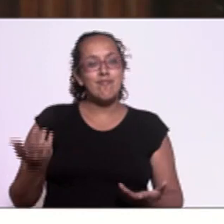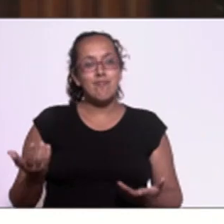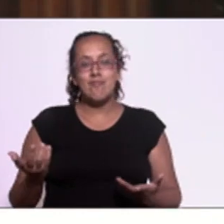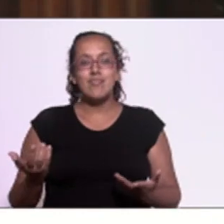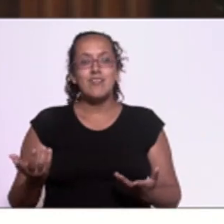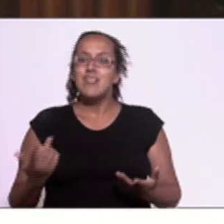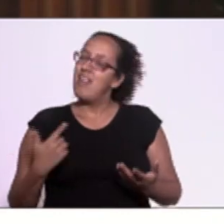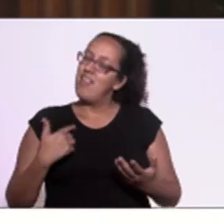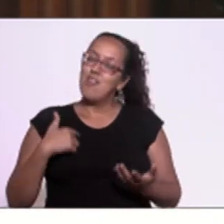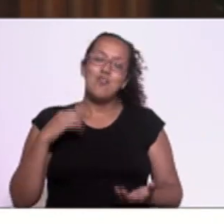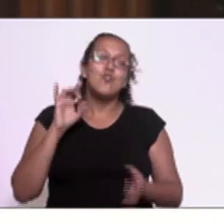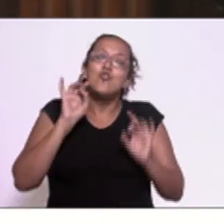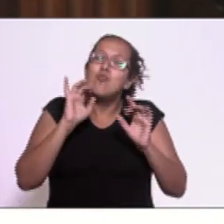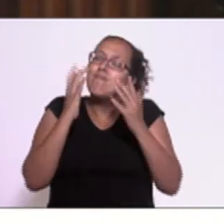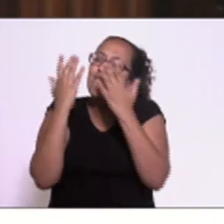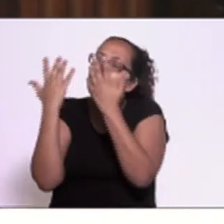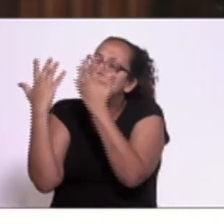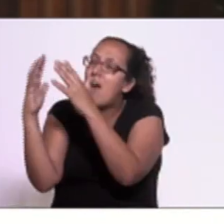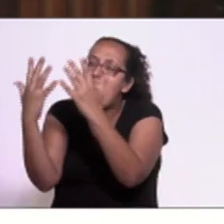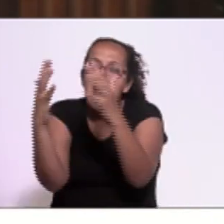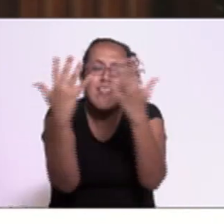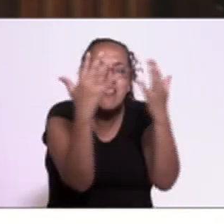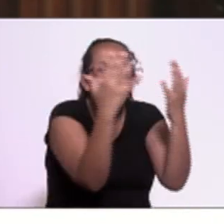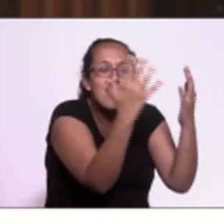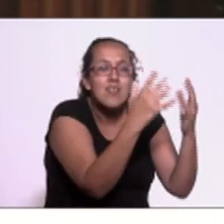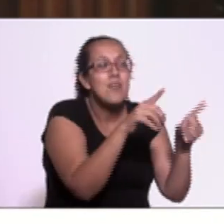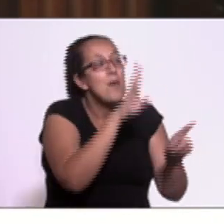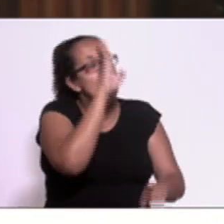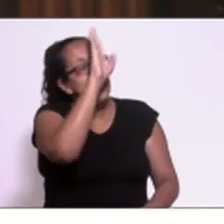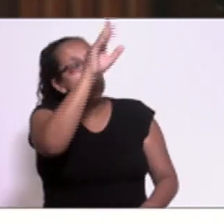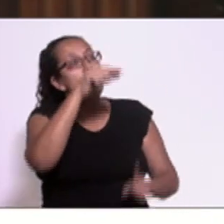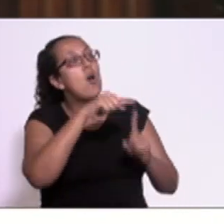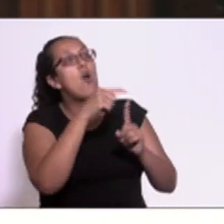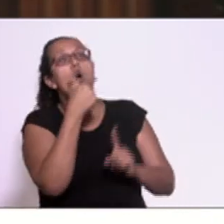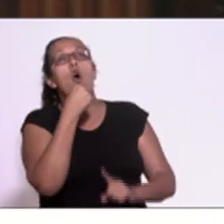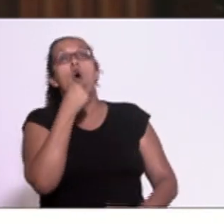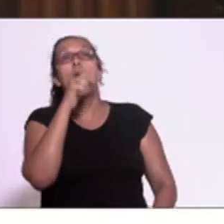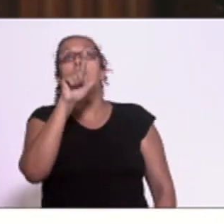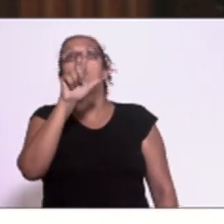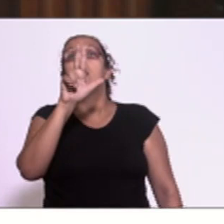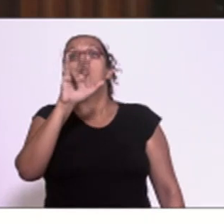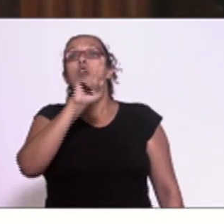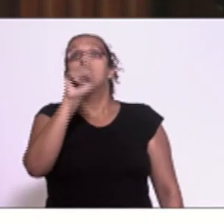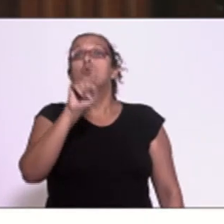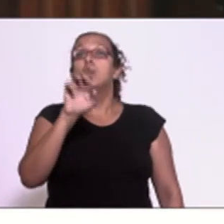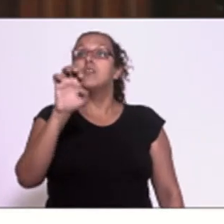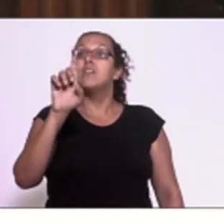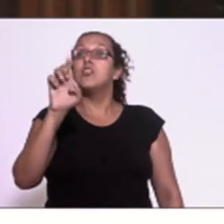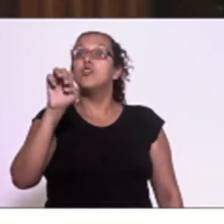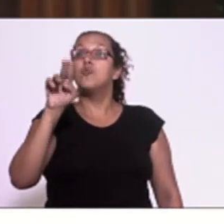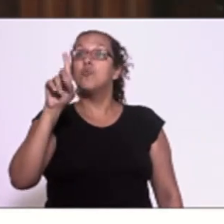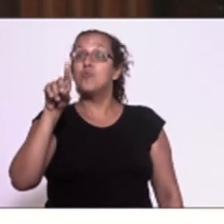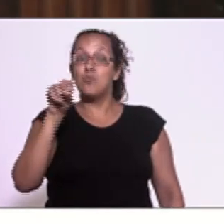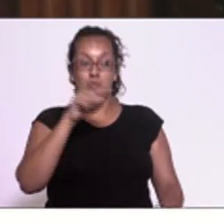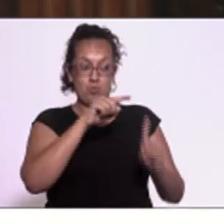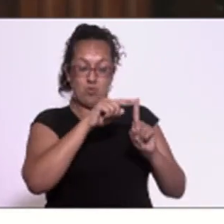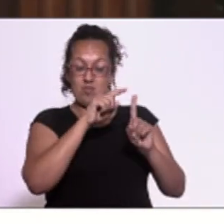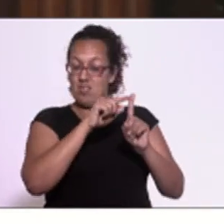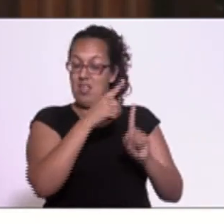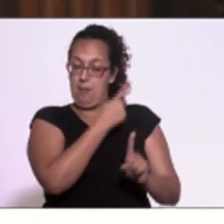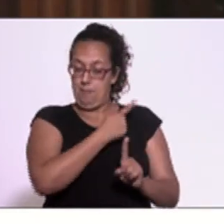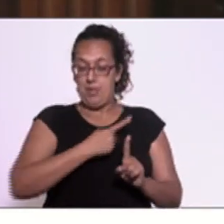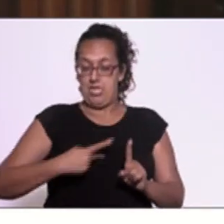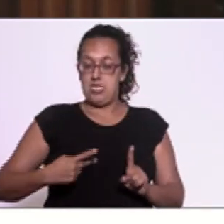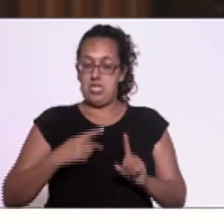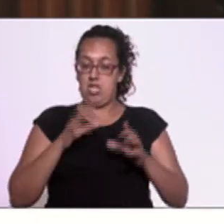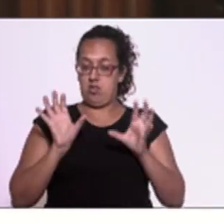cabe parabenizar a todos os envolvidos, principalmente Luiz Edmundo, que, como presidente da associação, realmente trouxe uma